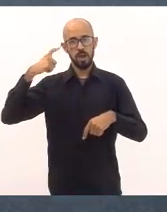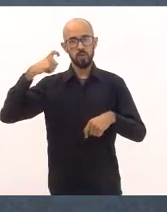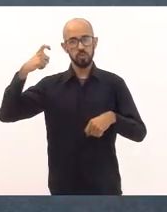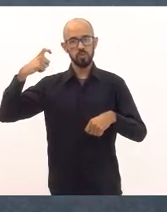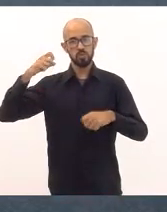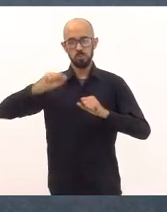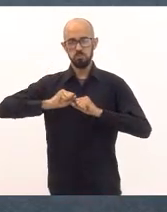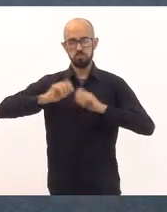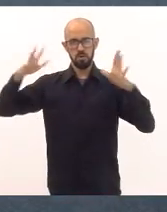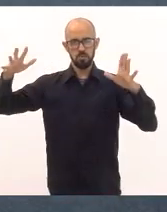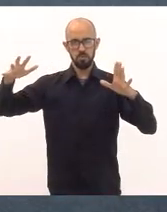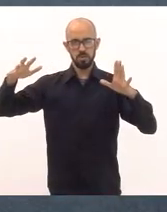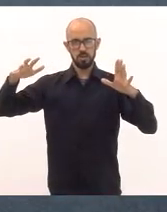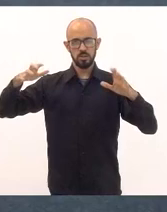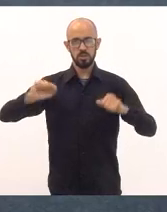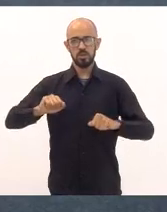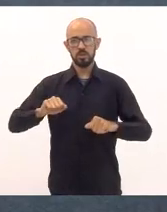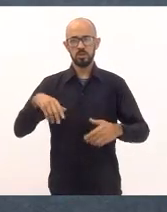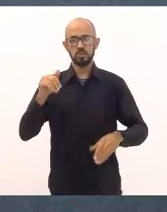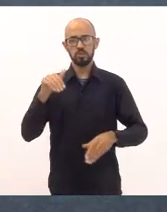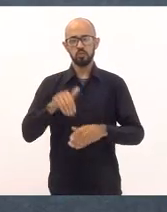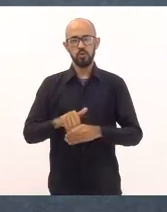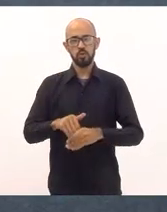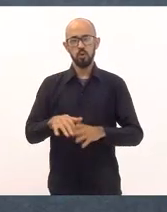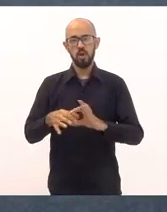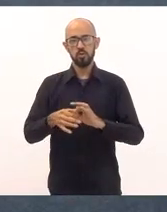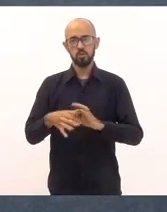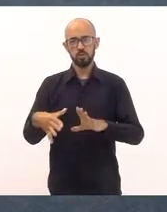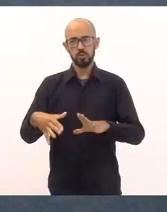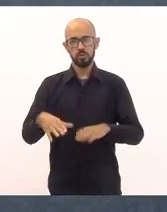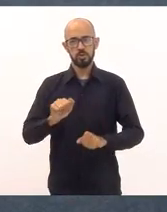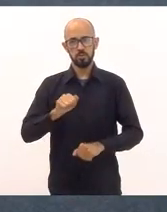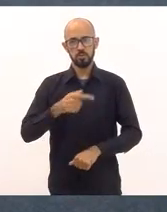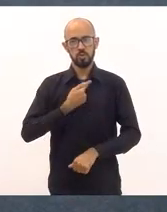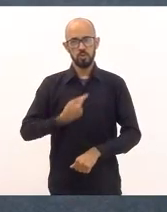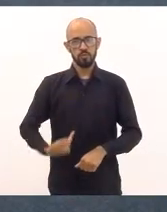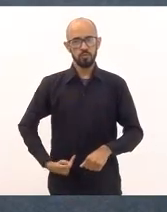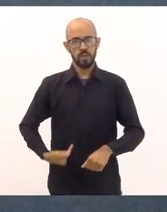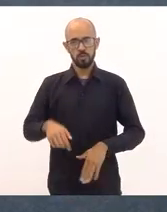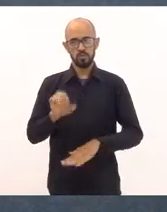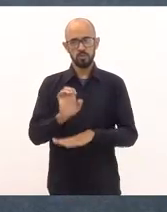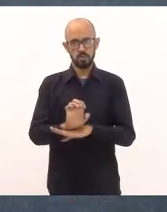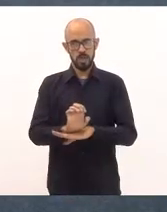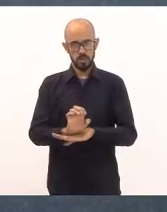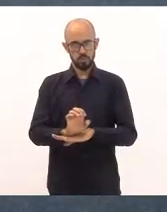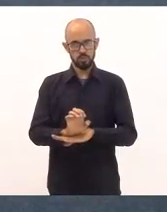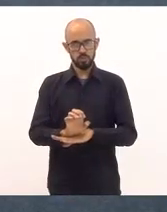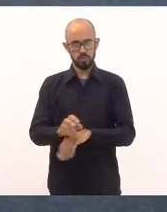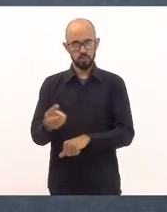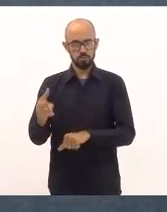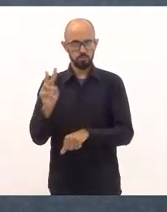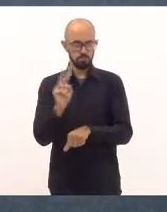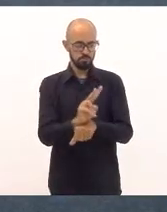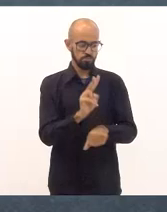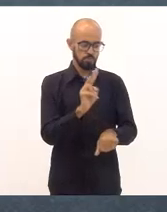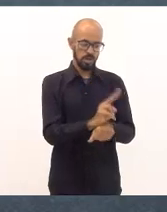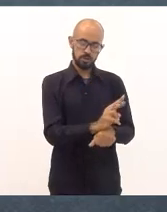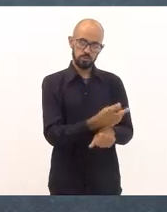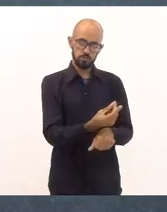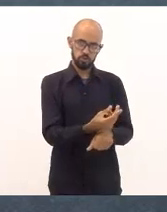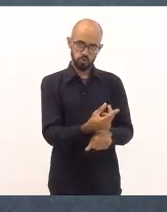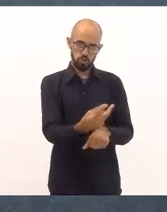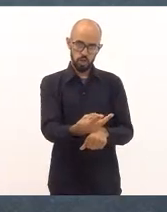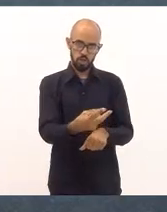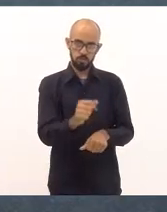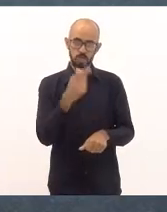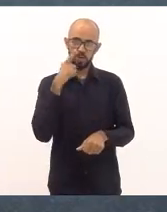moral, votamos a autorização para o governo do Estado tomar um empréstimo e alienar